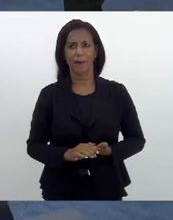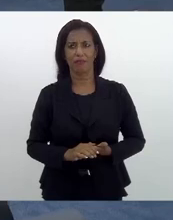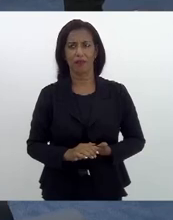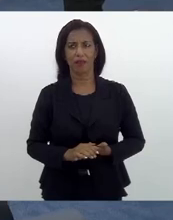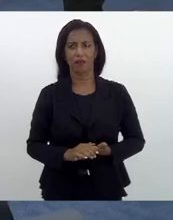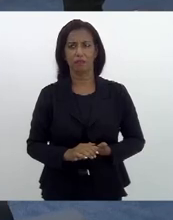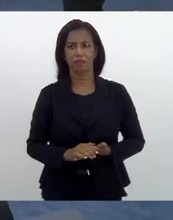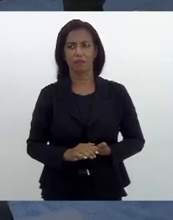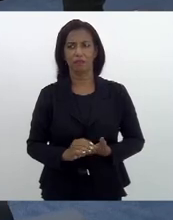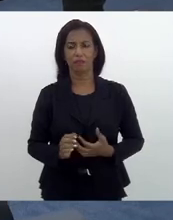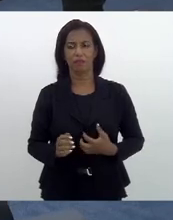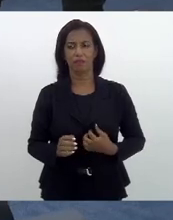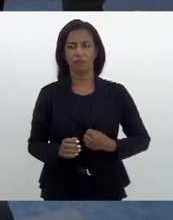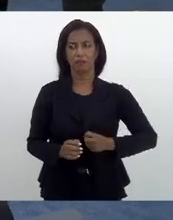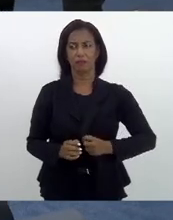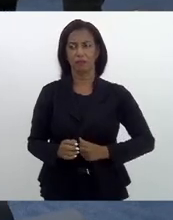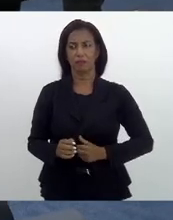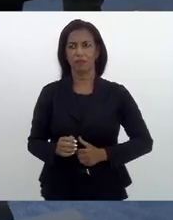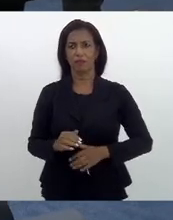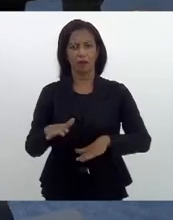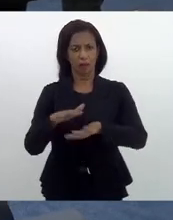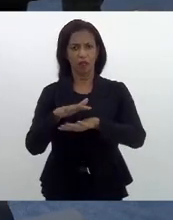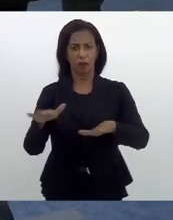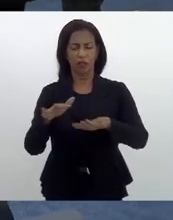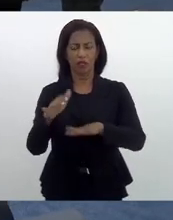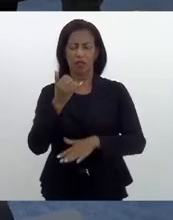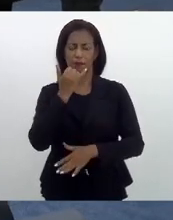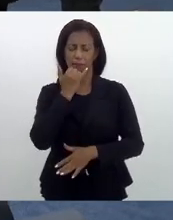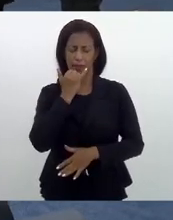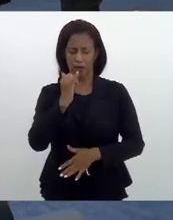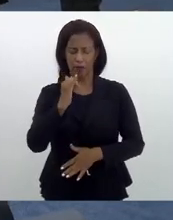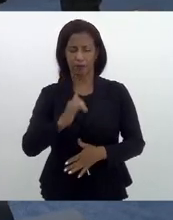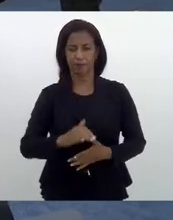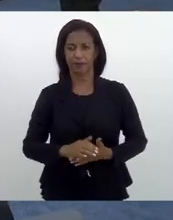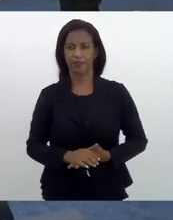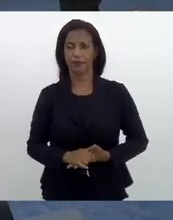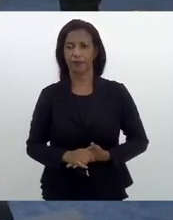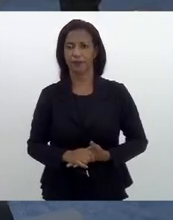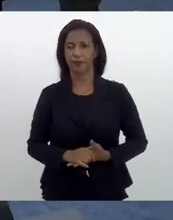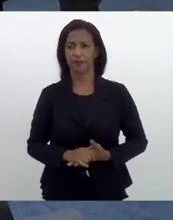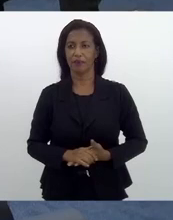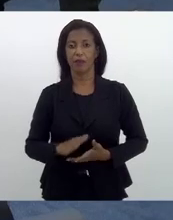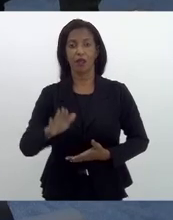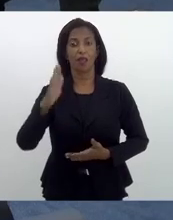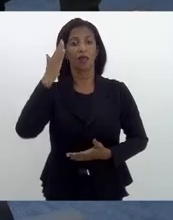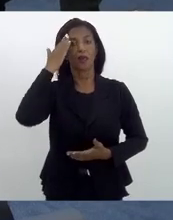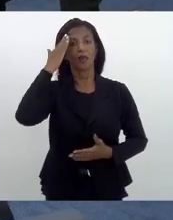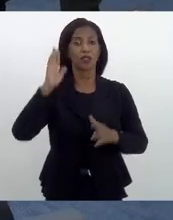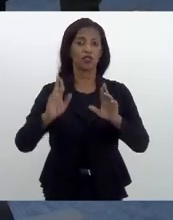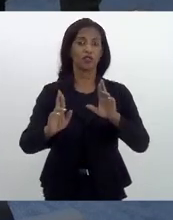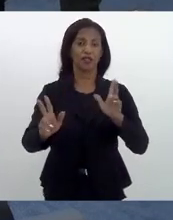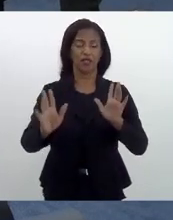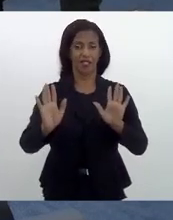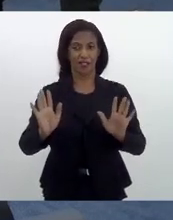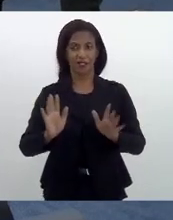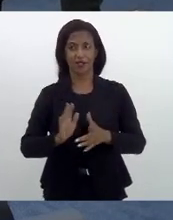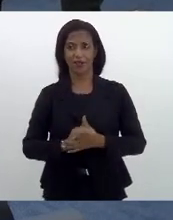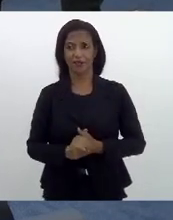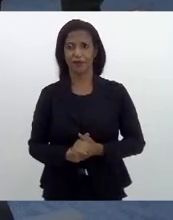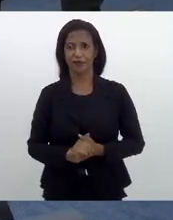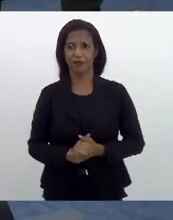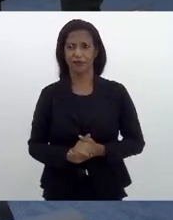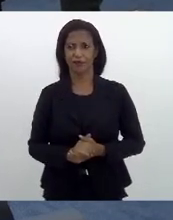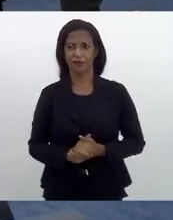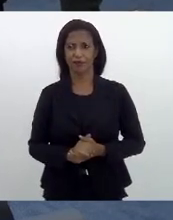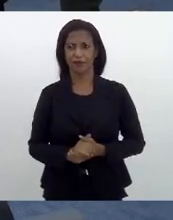Por favor. Mas, eu encerrei, presidente, perdão, me alonguei. Eu entendi diferente, mas... Posso tentar ajudar? Porque eu